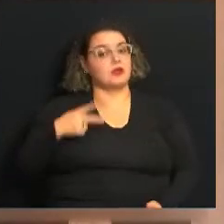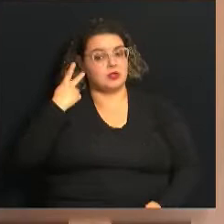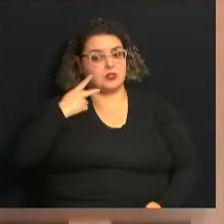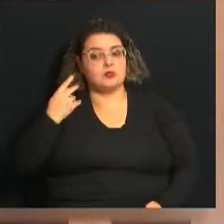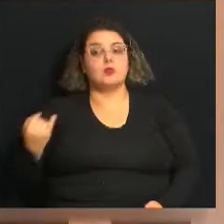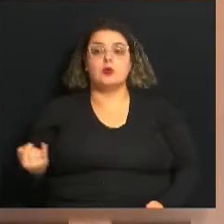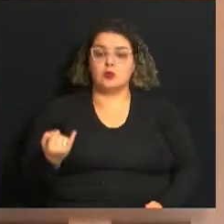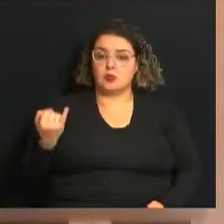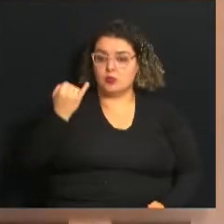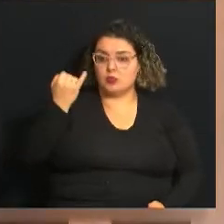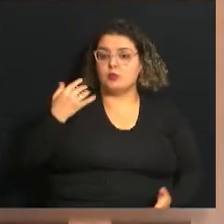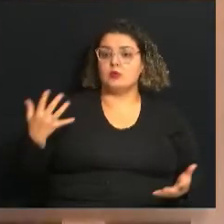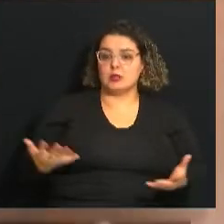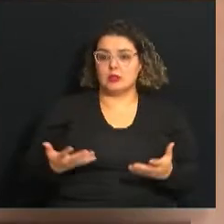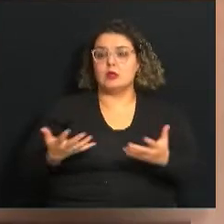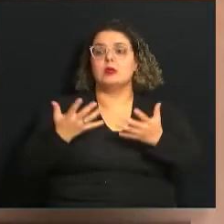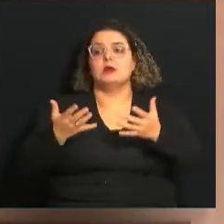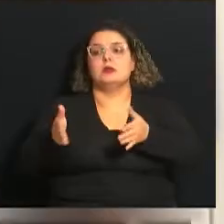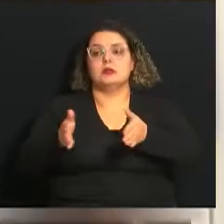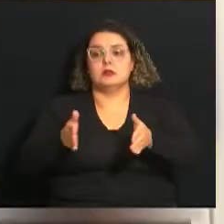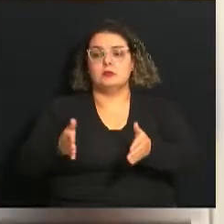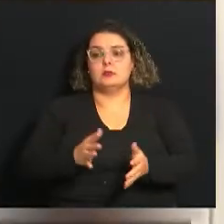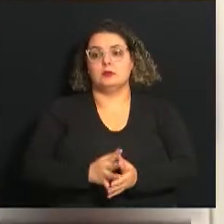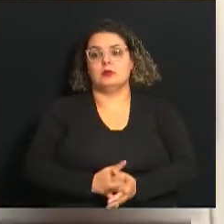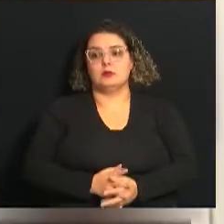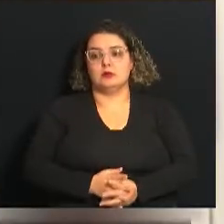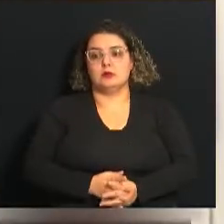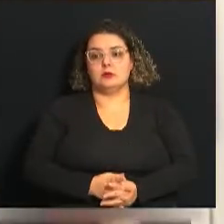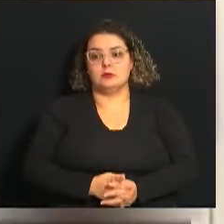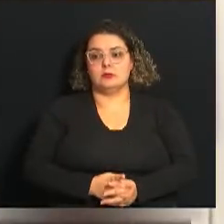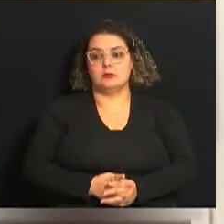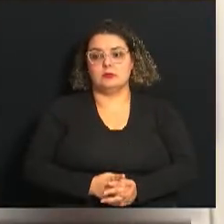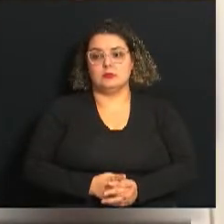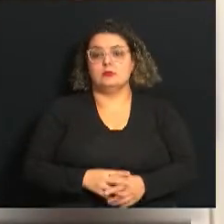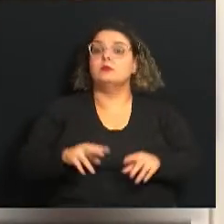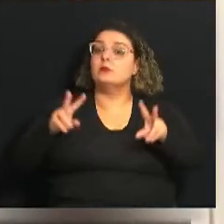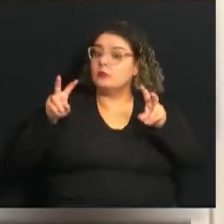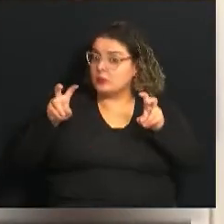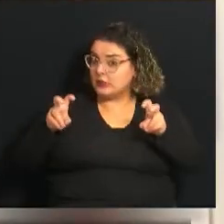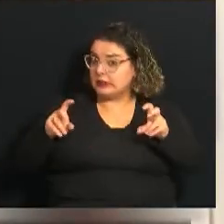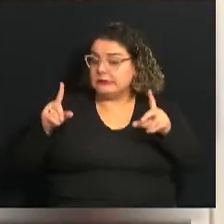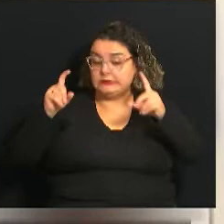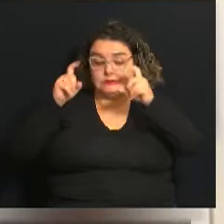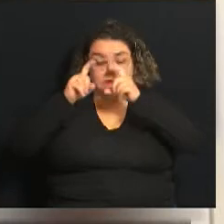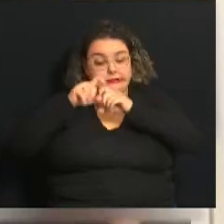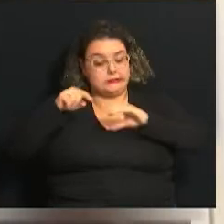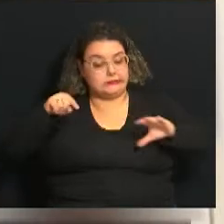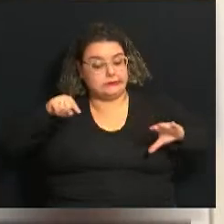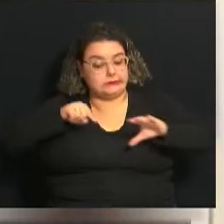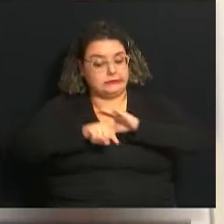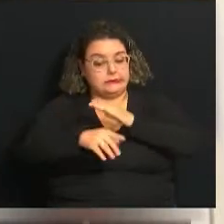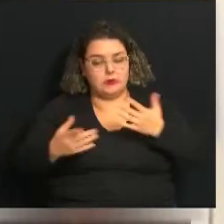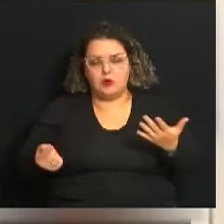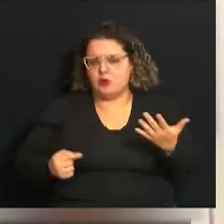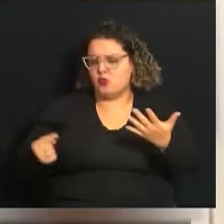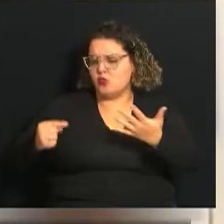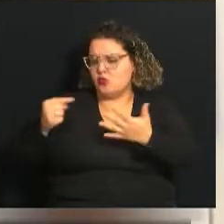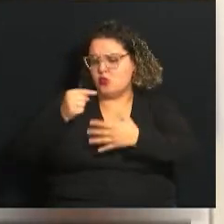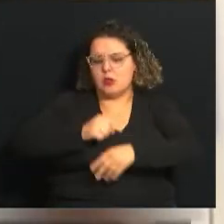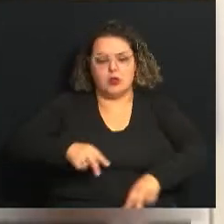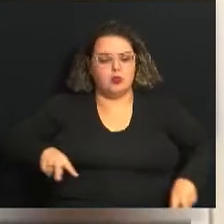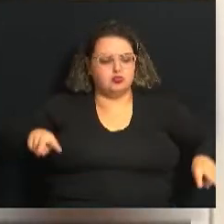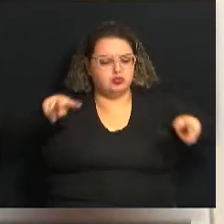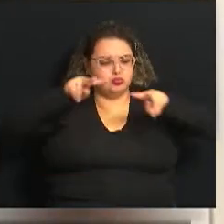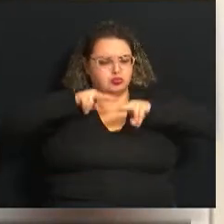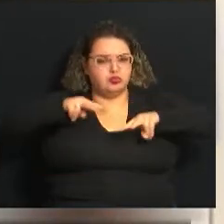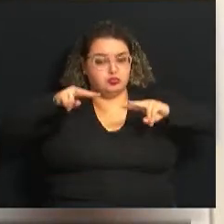importante contribuição nesse sentido. Problema muito complexo, com muitos pontos de vistas, e com